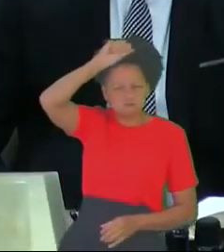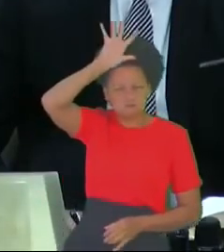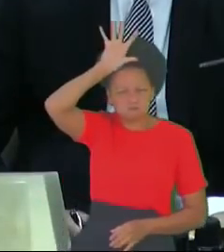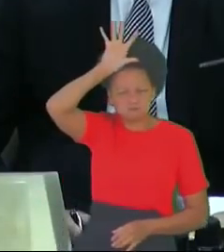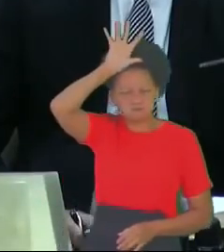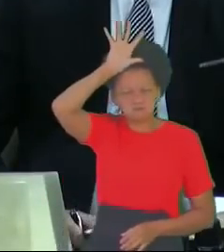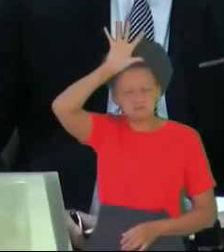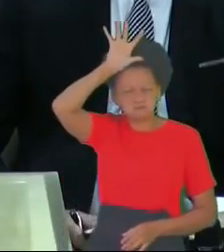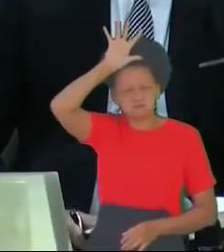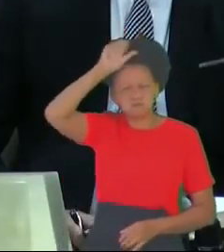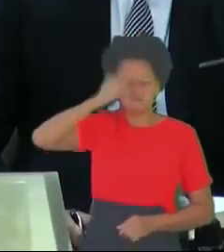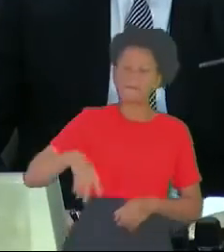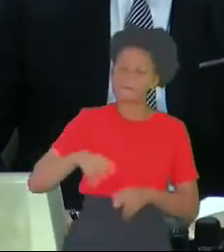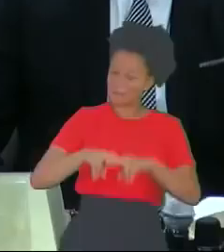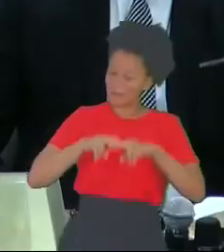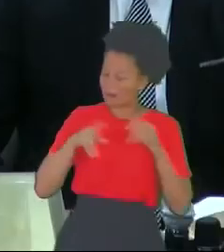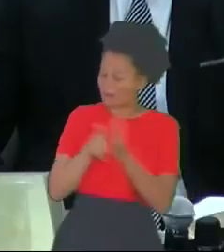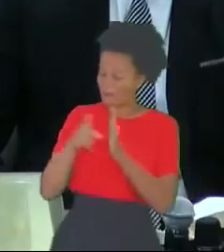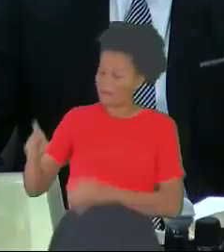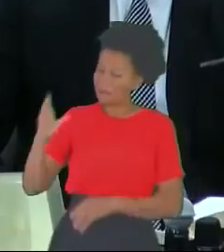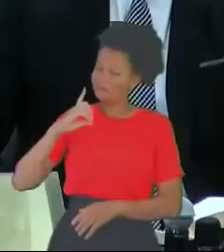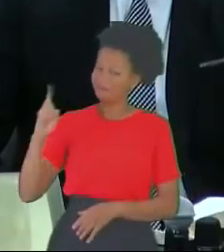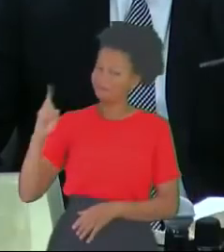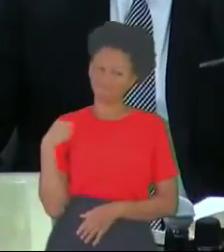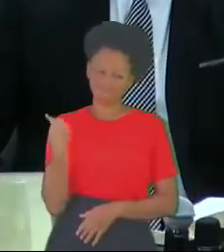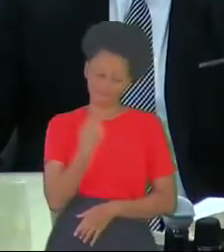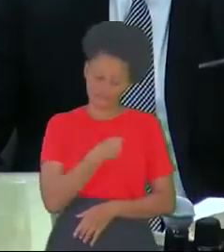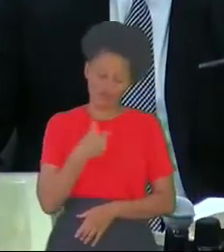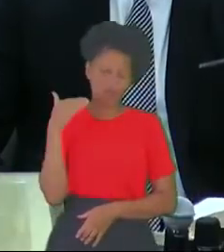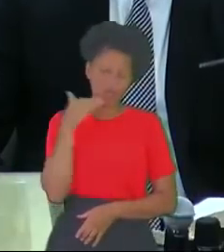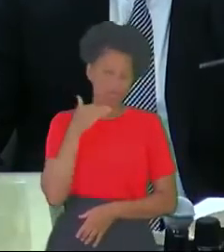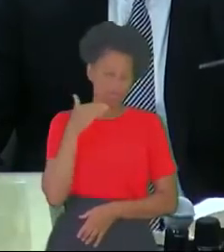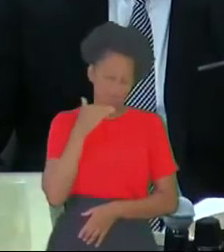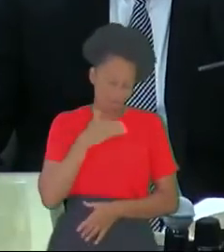Deus, é por causa de nós mesmos, nós seres humanos, nós somos falhos.